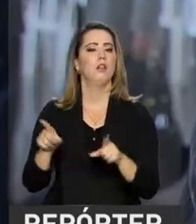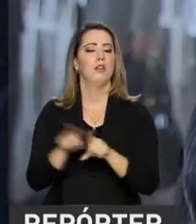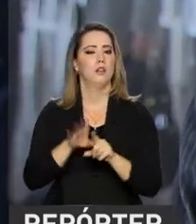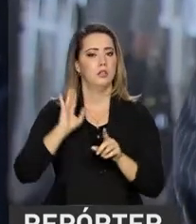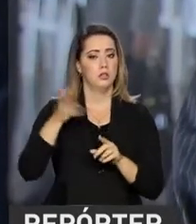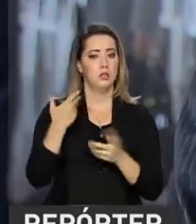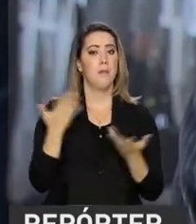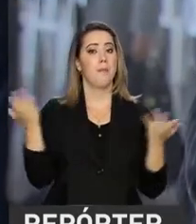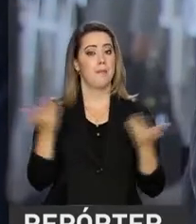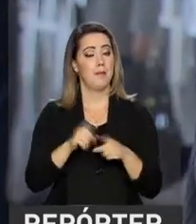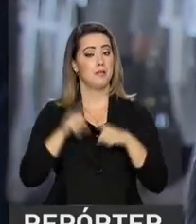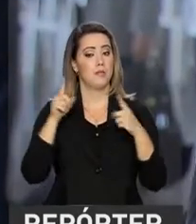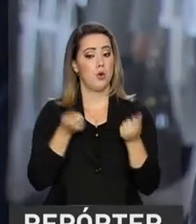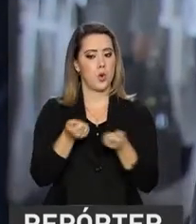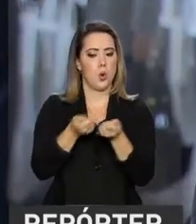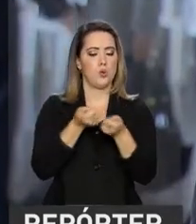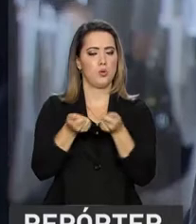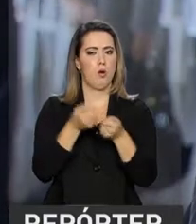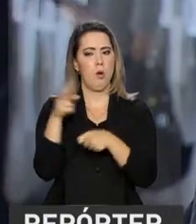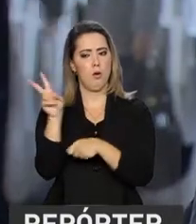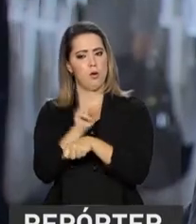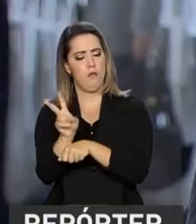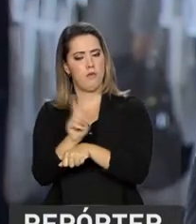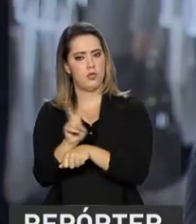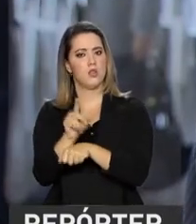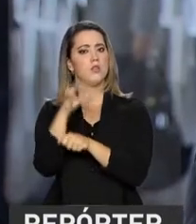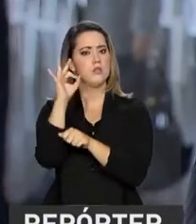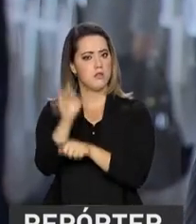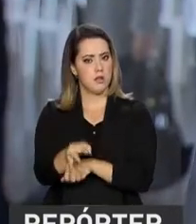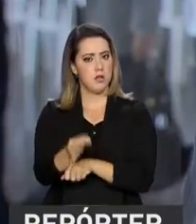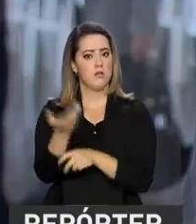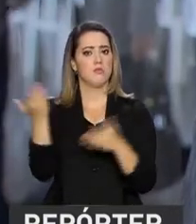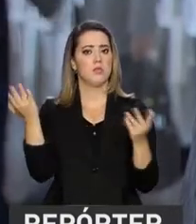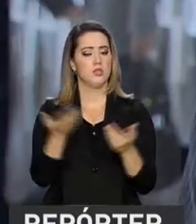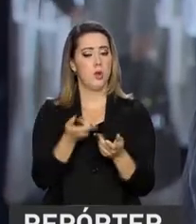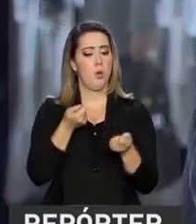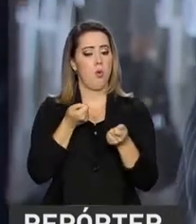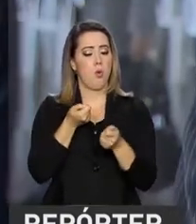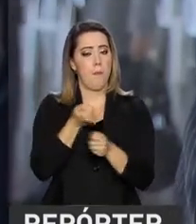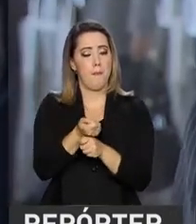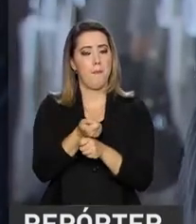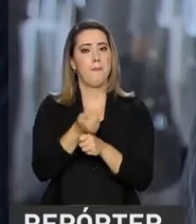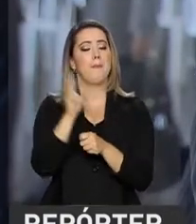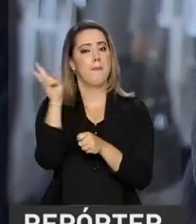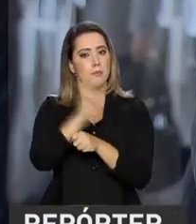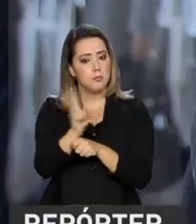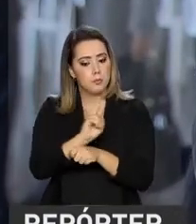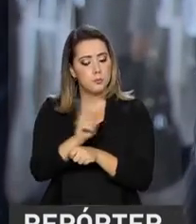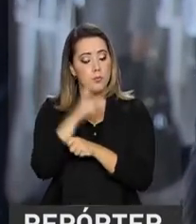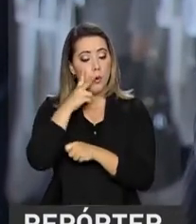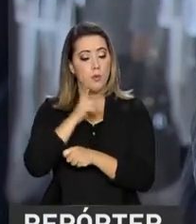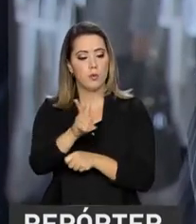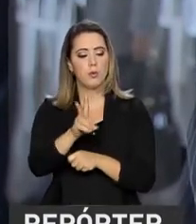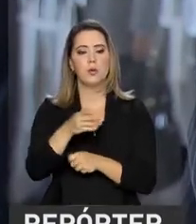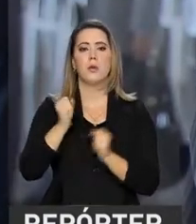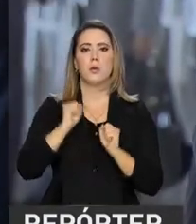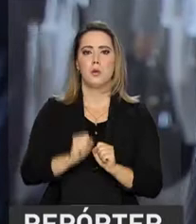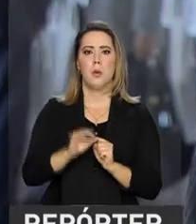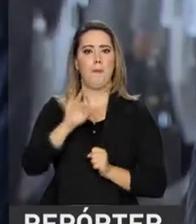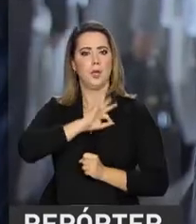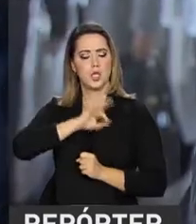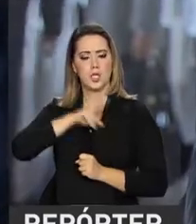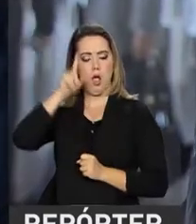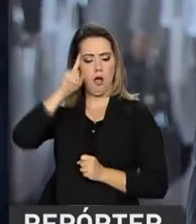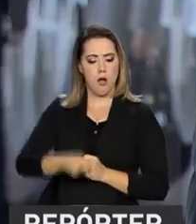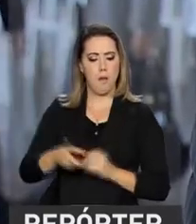comando e controle do desmatamento na amazônia ele ainda é contido por comando e controle ou seja o de polícia